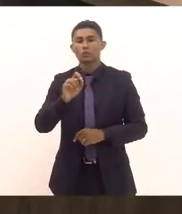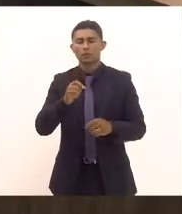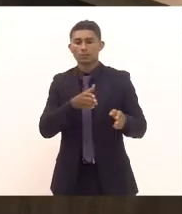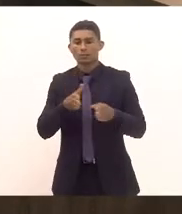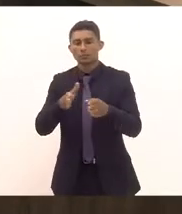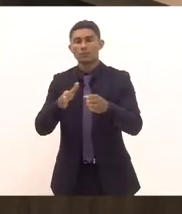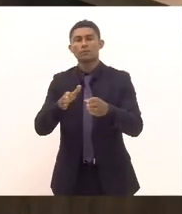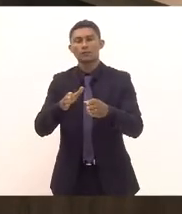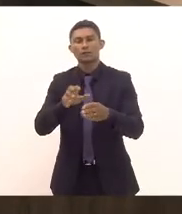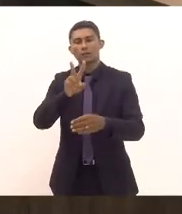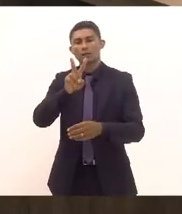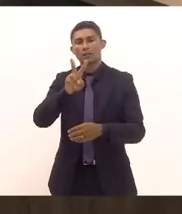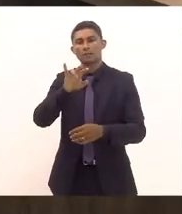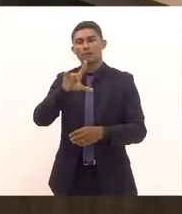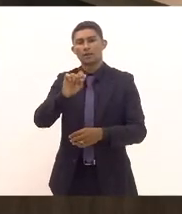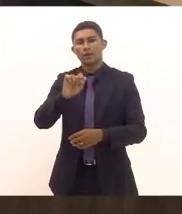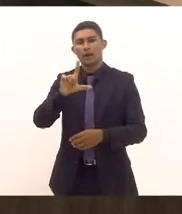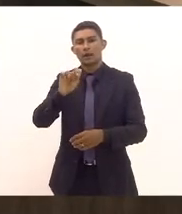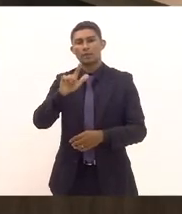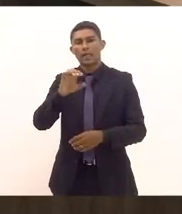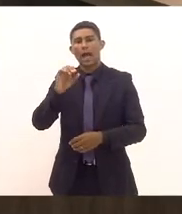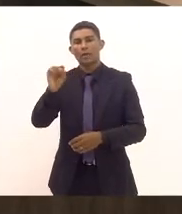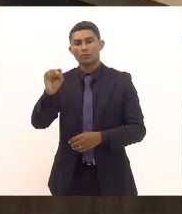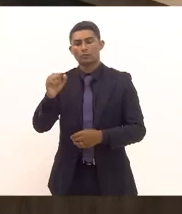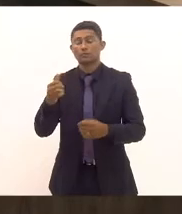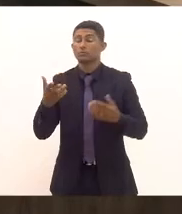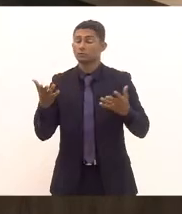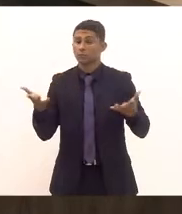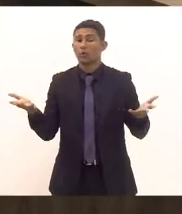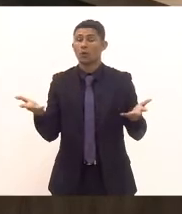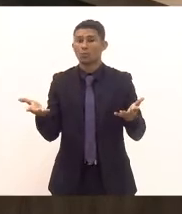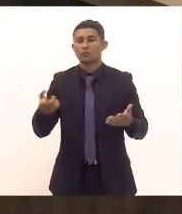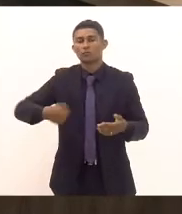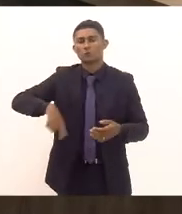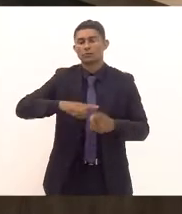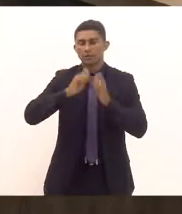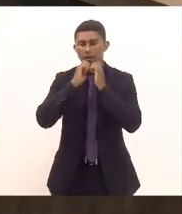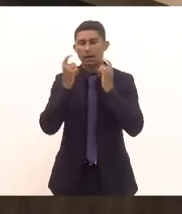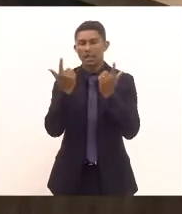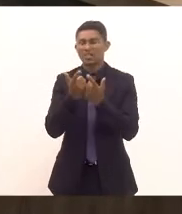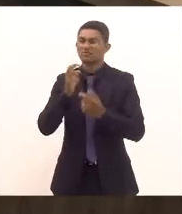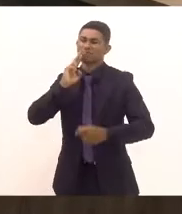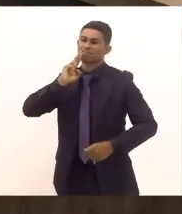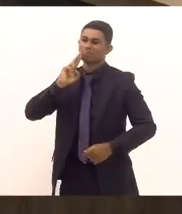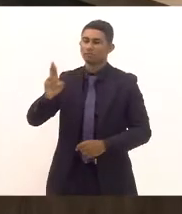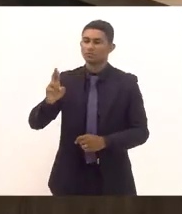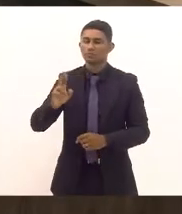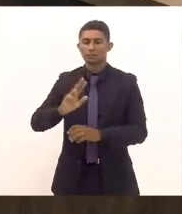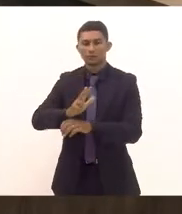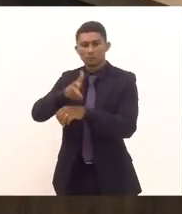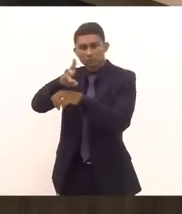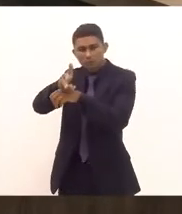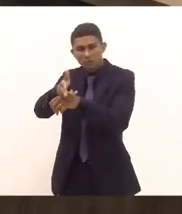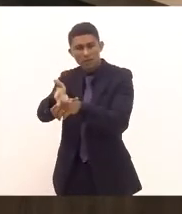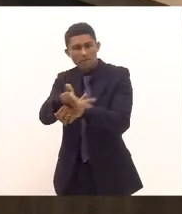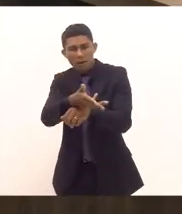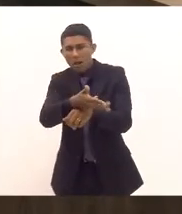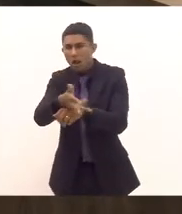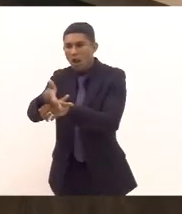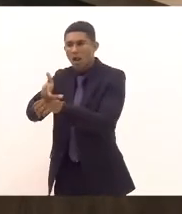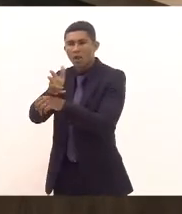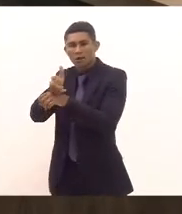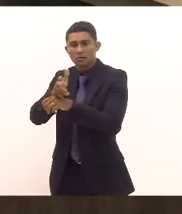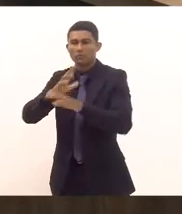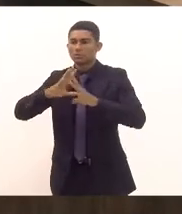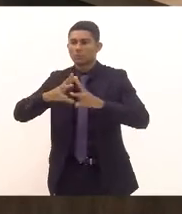na Via Lagos hoje essa casa dá uma resposta a gente acaba de uma vez por todas com os radares Agradeço aos meus